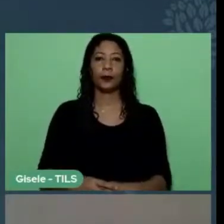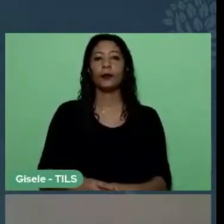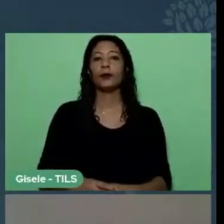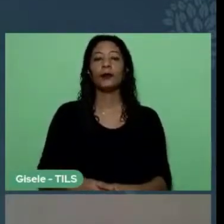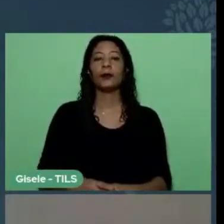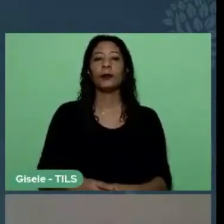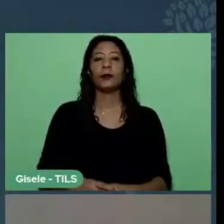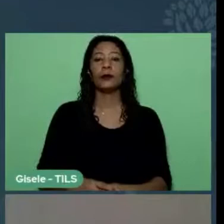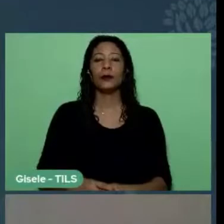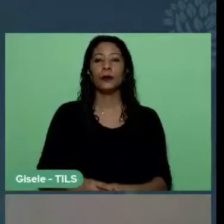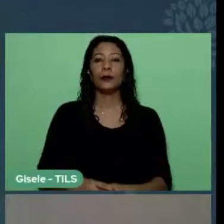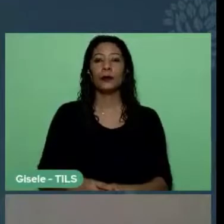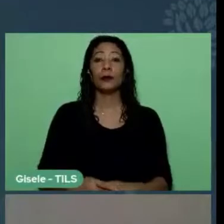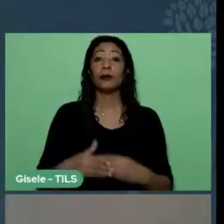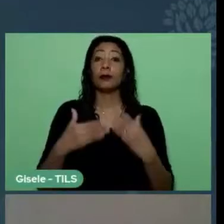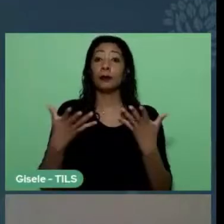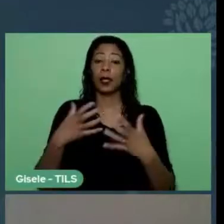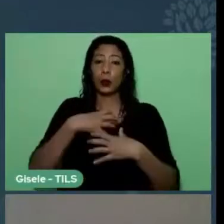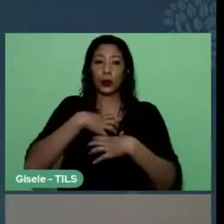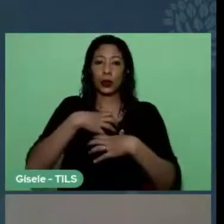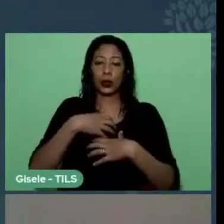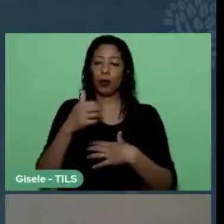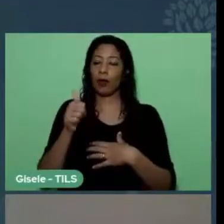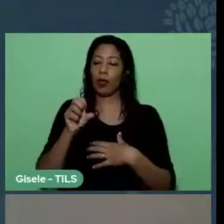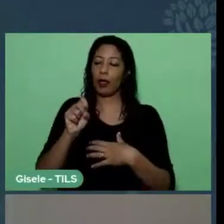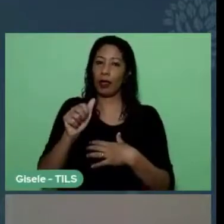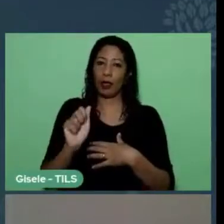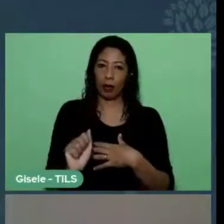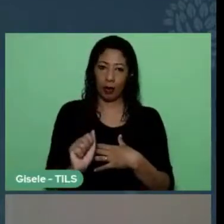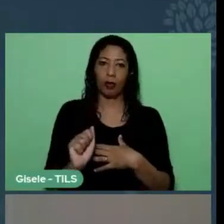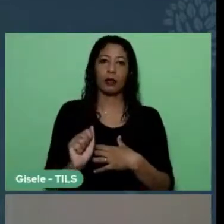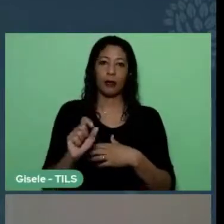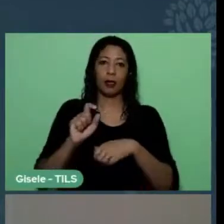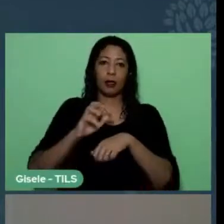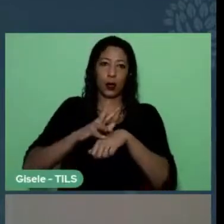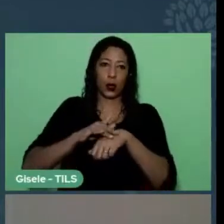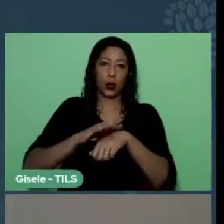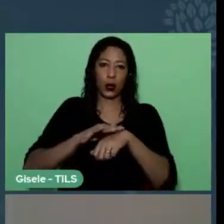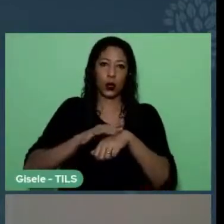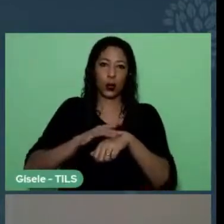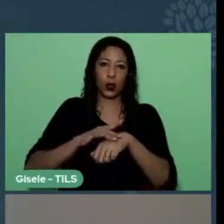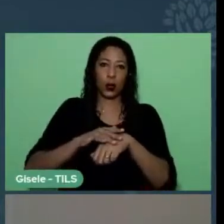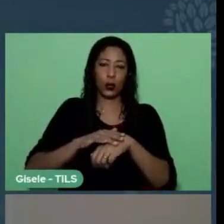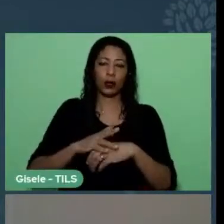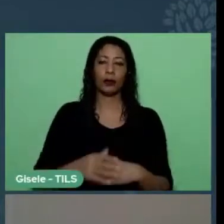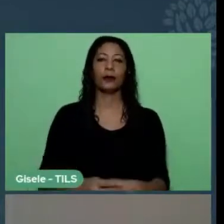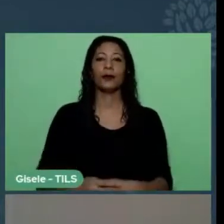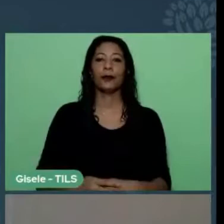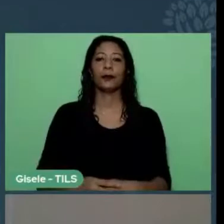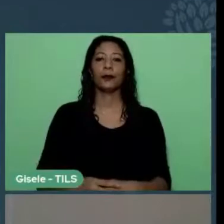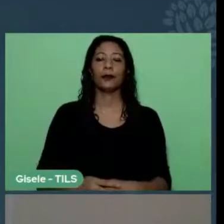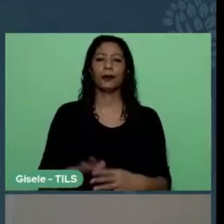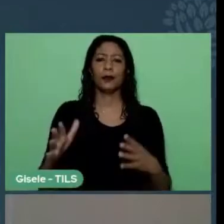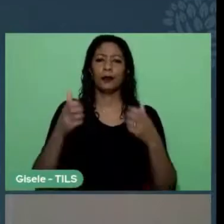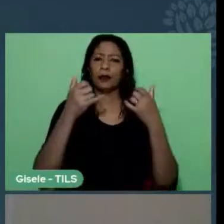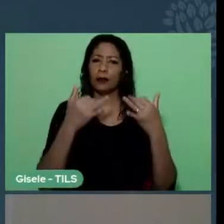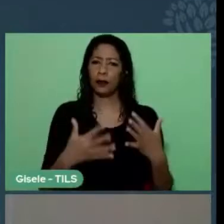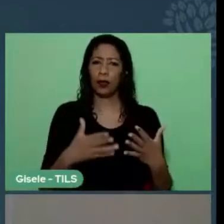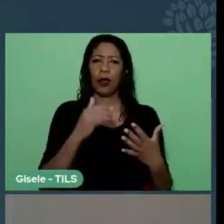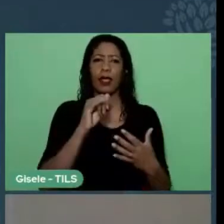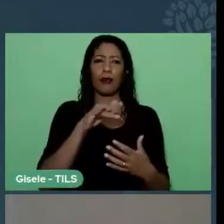Bom, então, os sintomas da asma dependem da fisiopatologia, do processo por baixo que está acontecendo. Então, a gente comentou que a